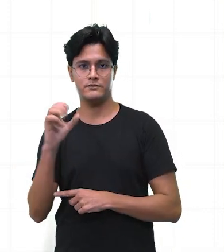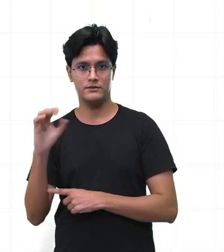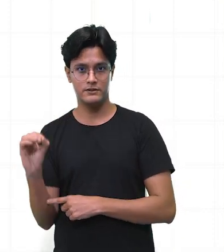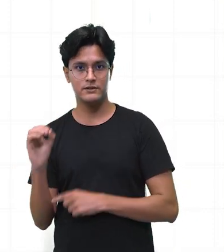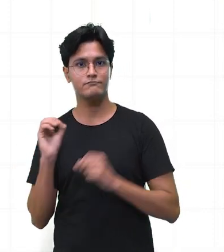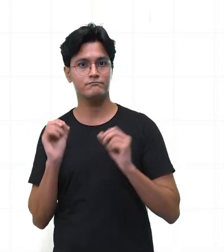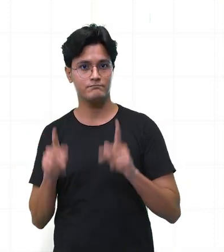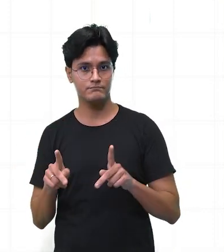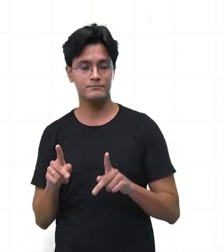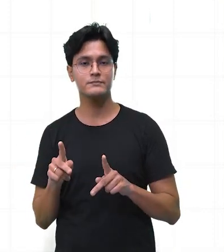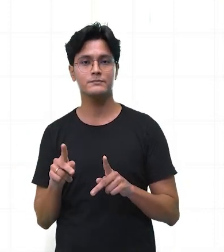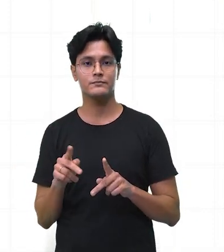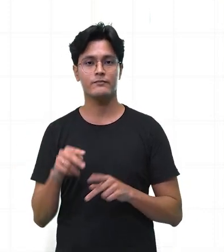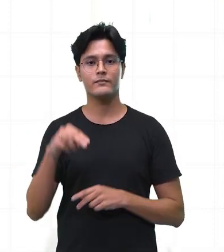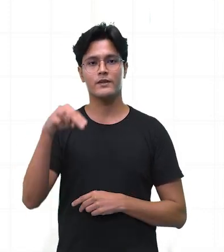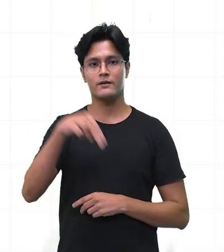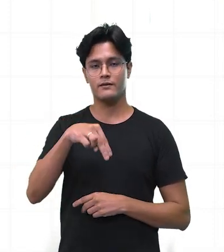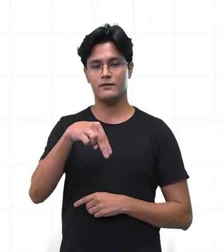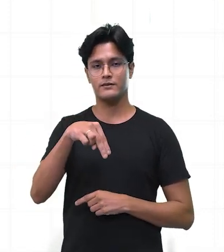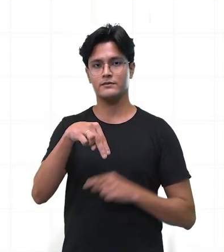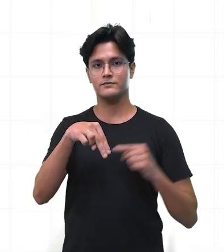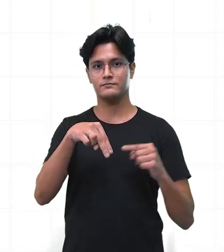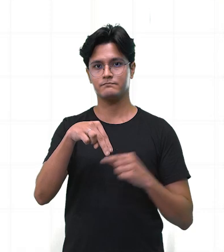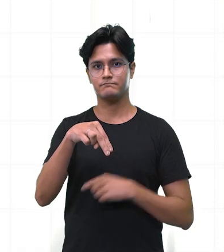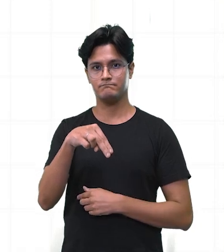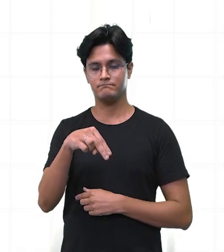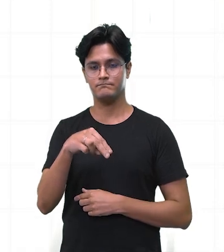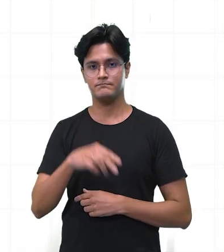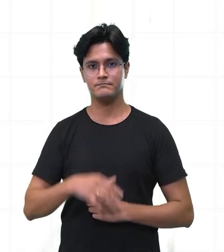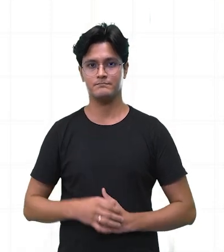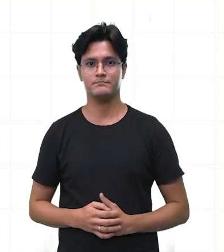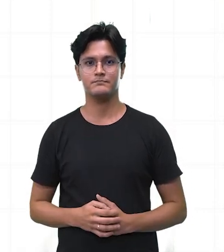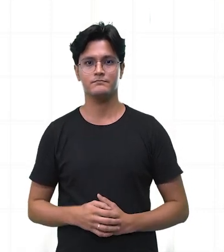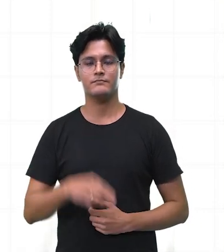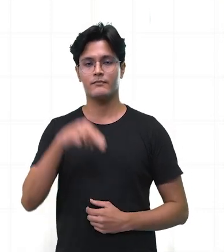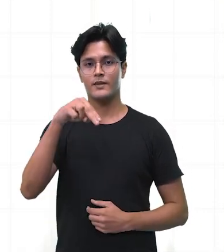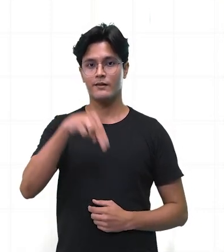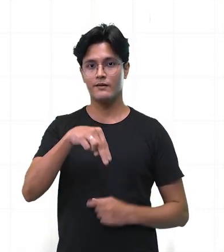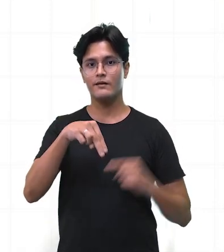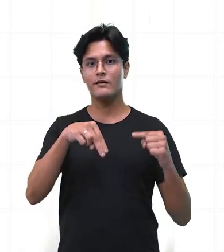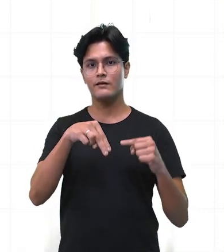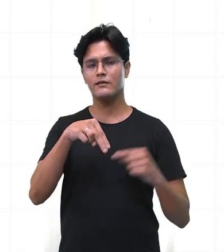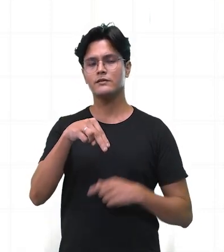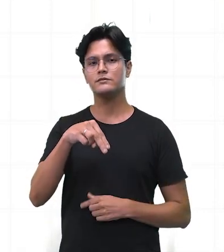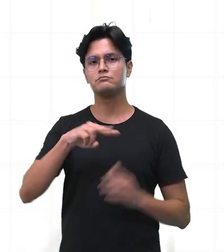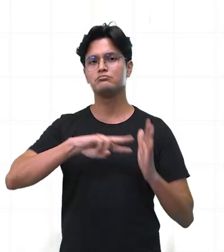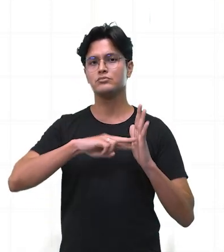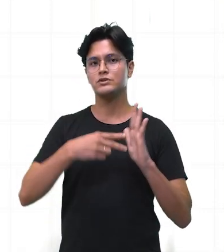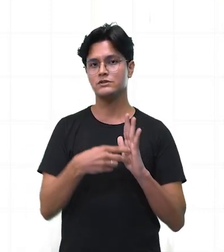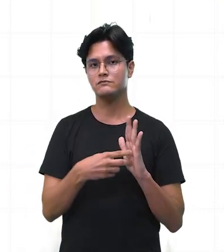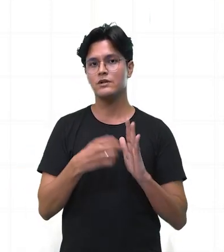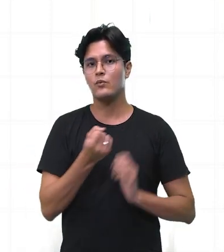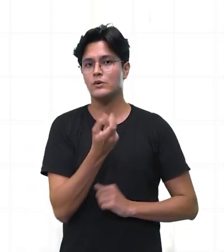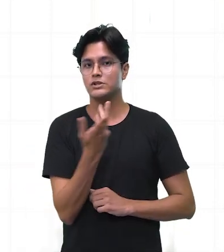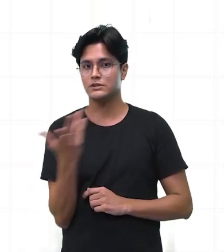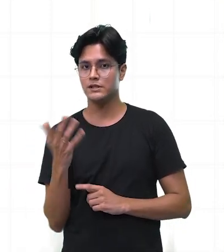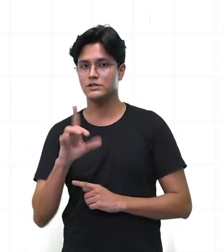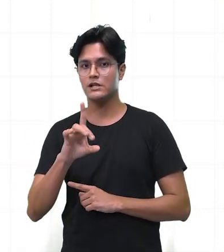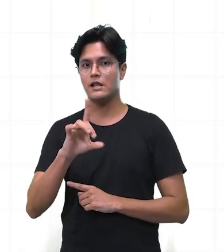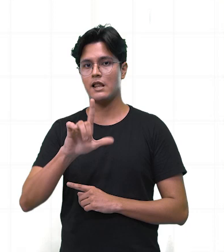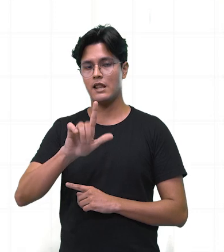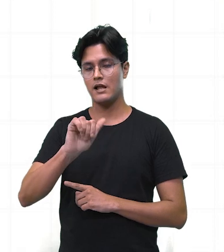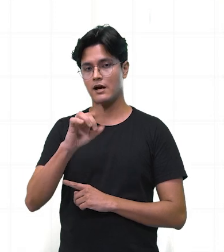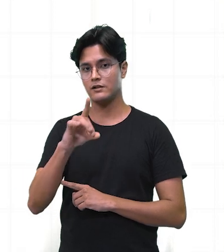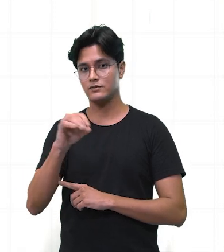Tá ok? N, tá? Para que fique bem claro aí. N é o número de lados desse polígono. Se é